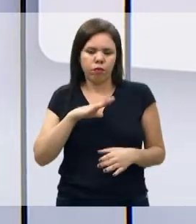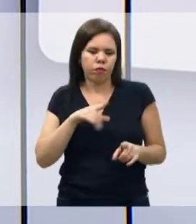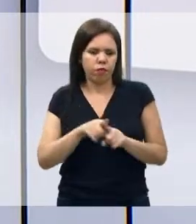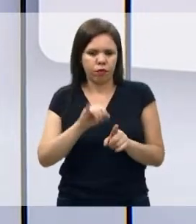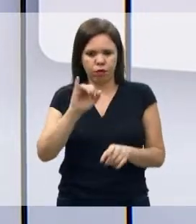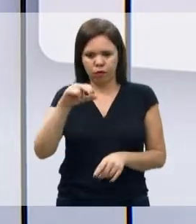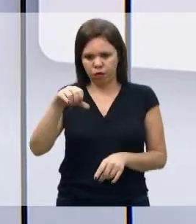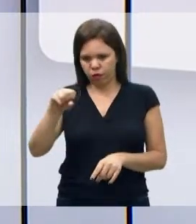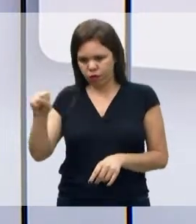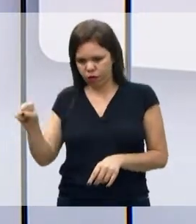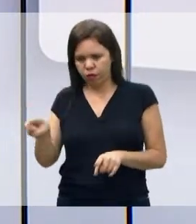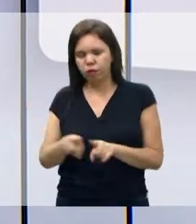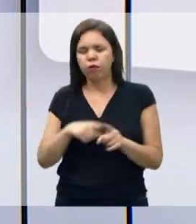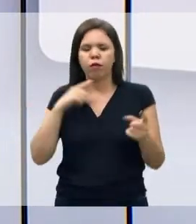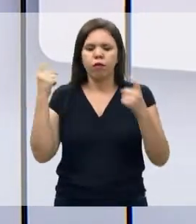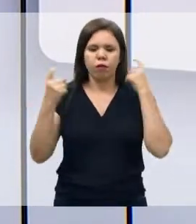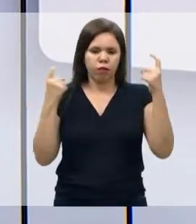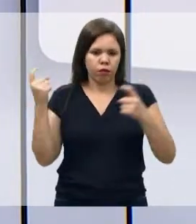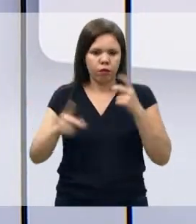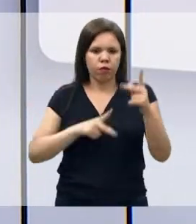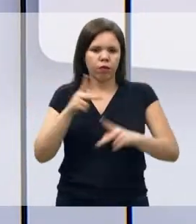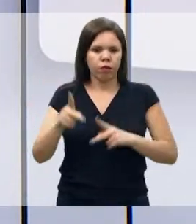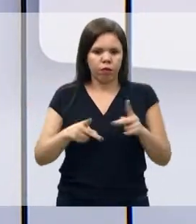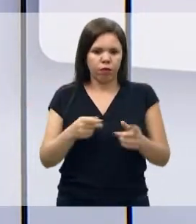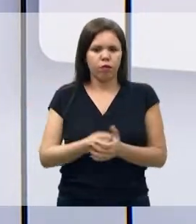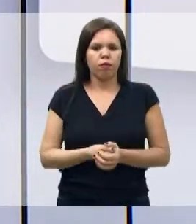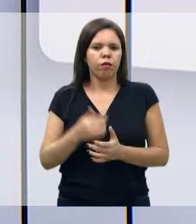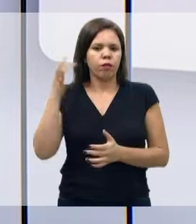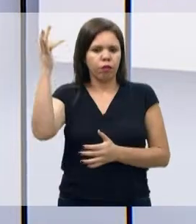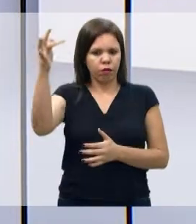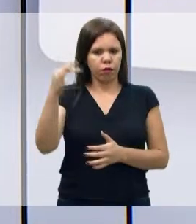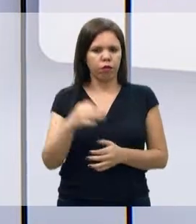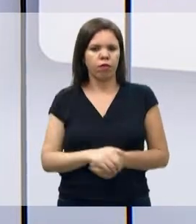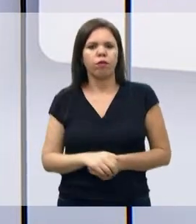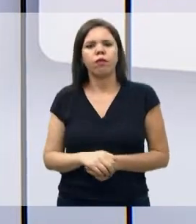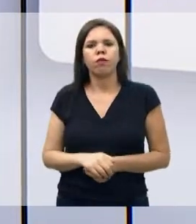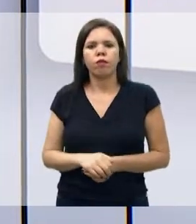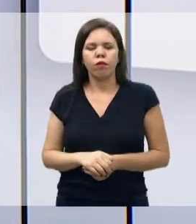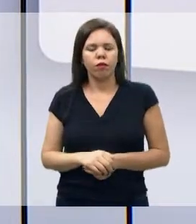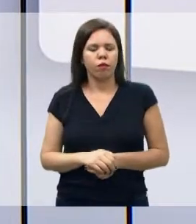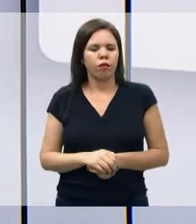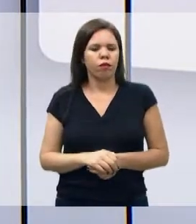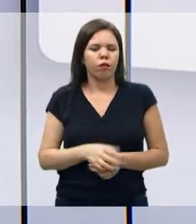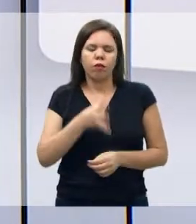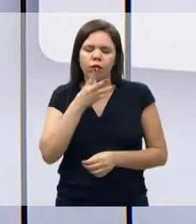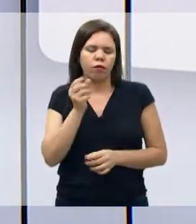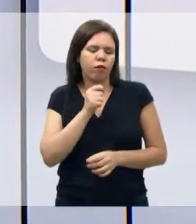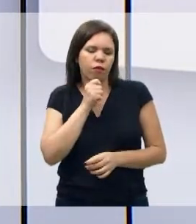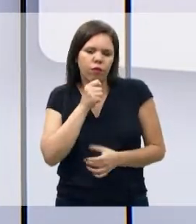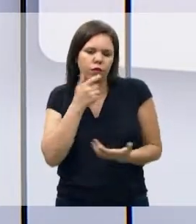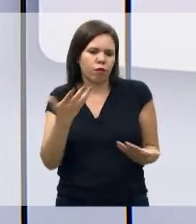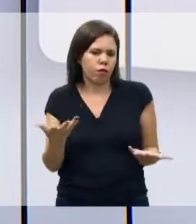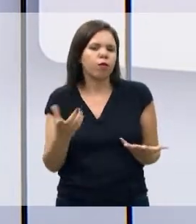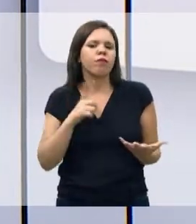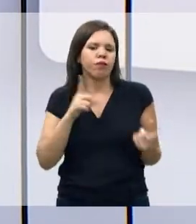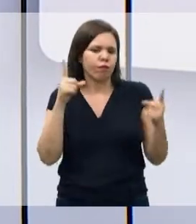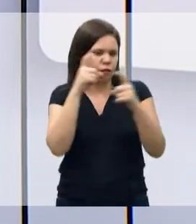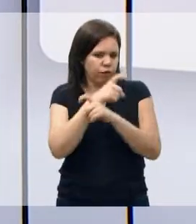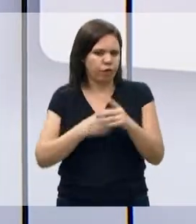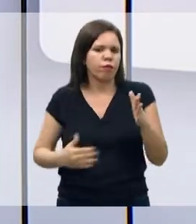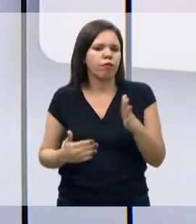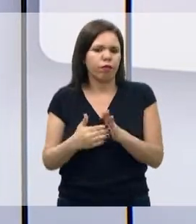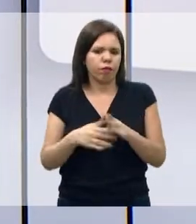temos uma preocupação de que as pessoas, né, no futuro não muito distante, elas tenham dificuldade até para